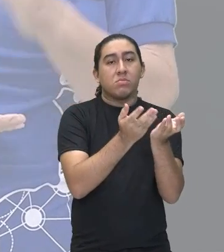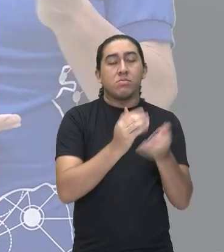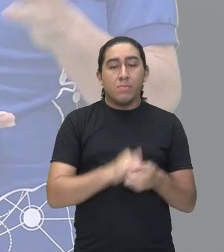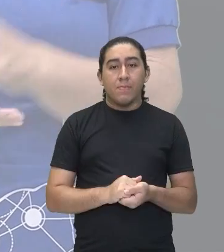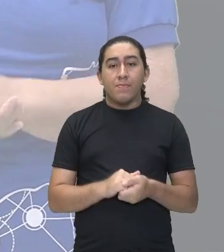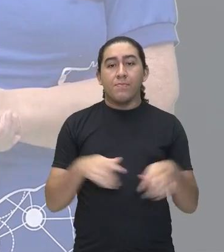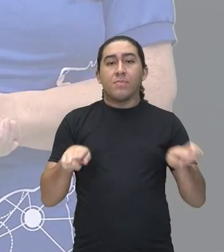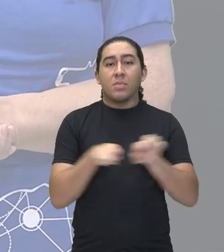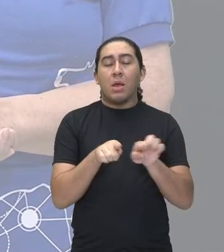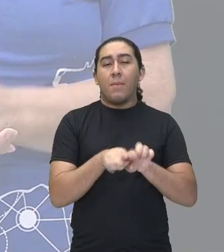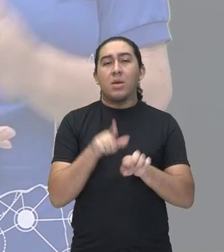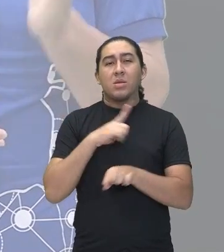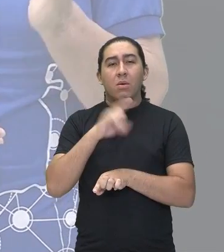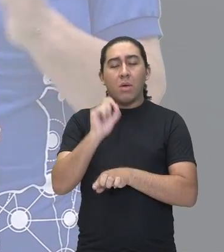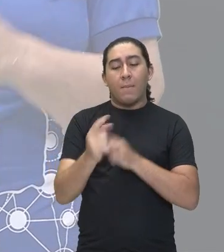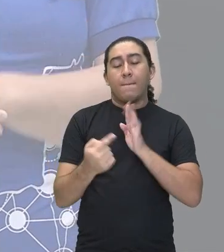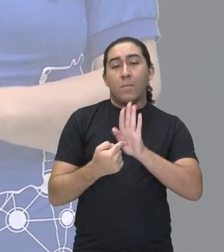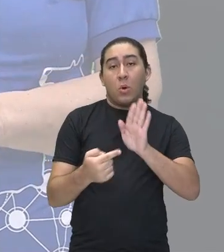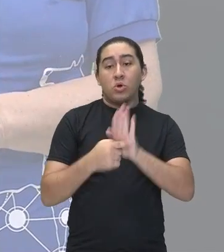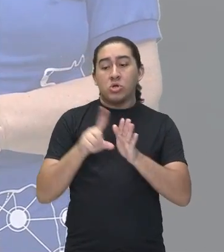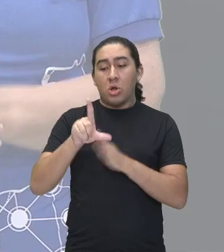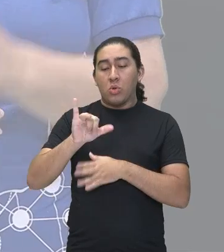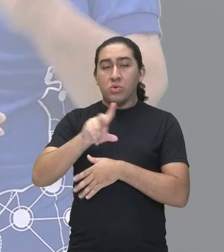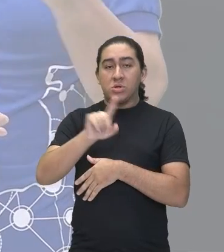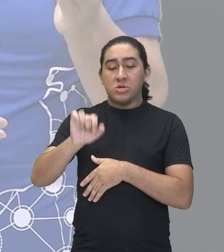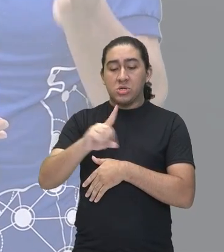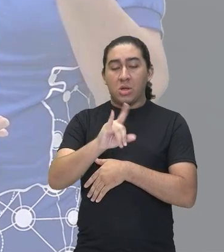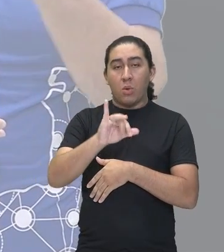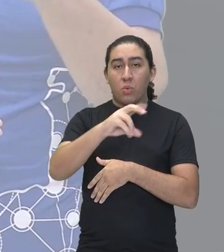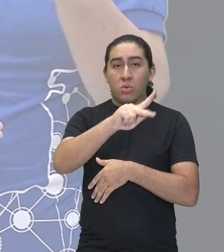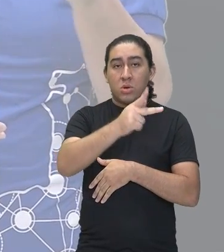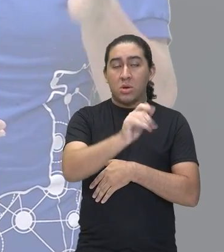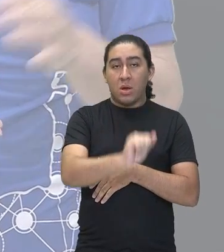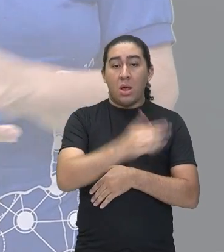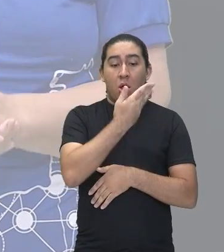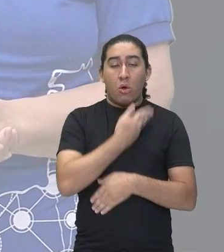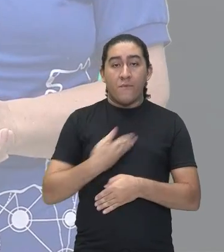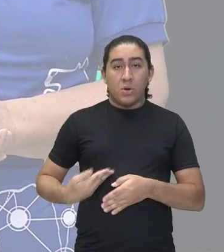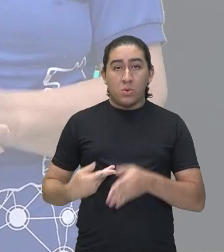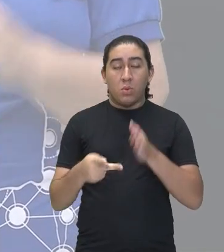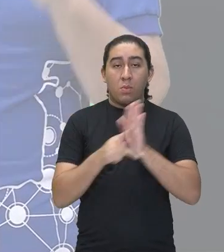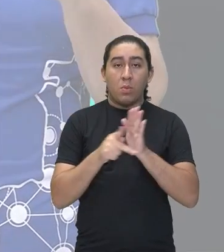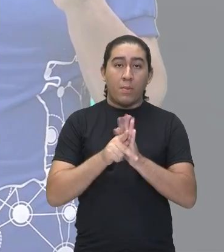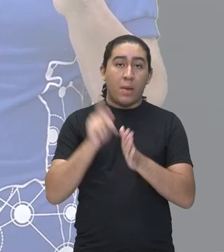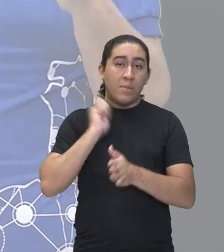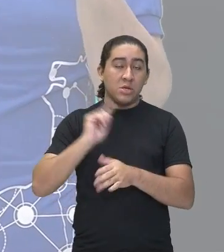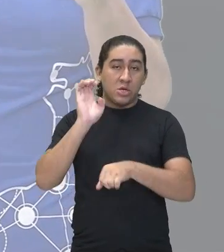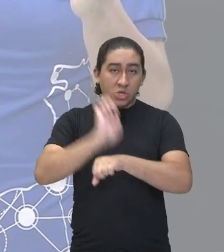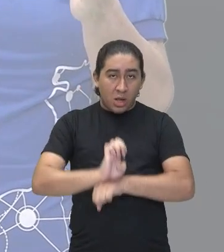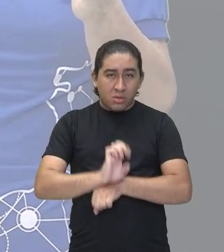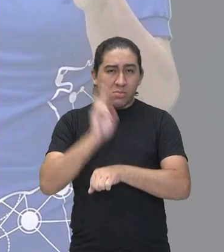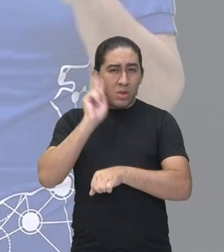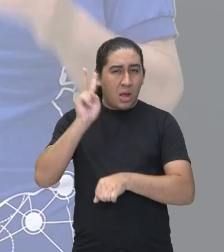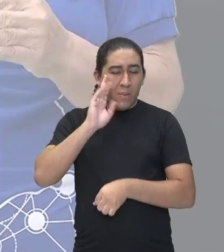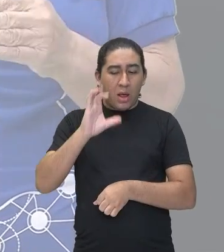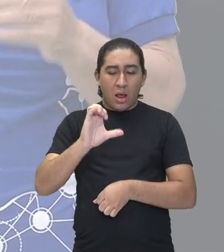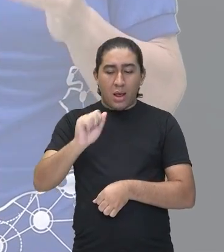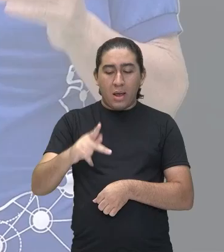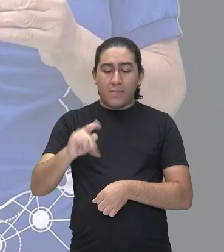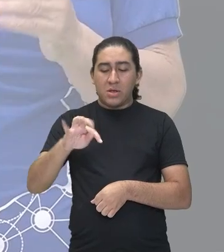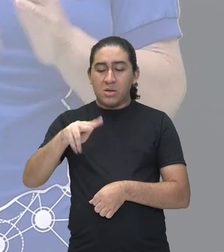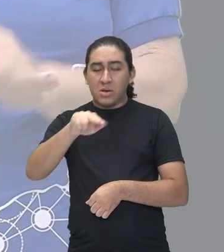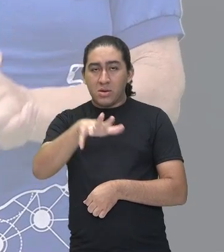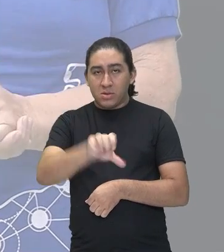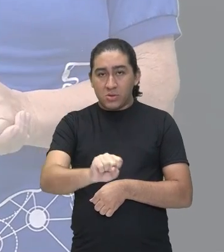revelar a corrupção de Luiz da Cunha Menezes, governador da capitania de Minas Gerais. Lembra as capitanias?